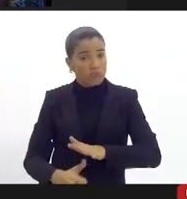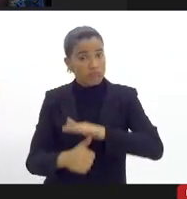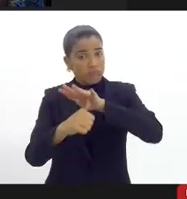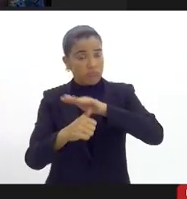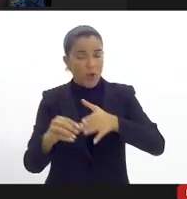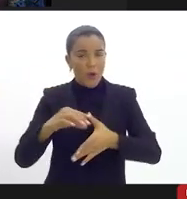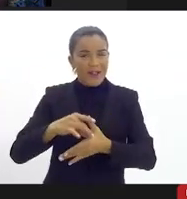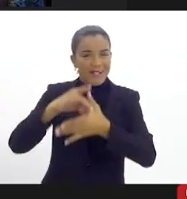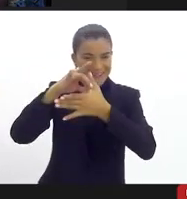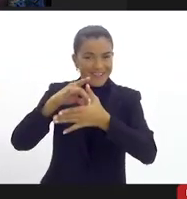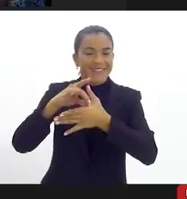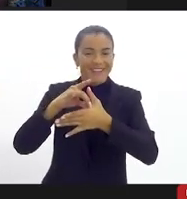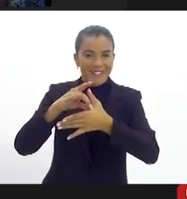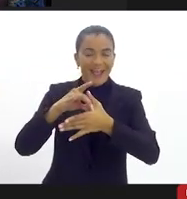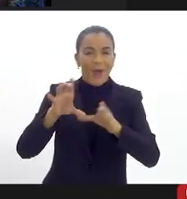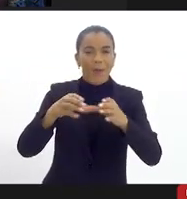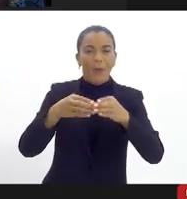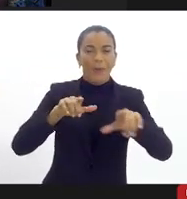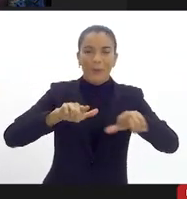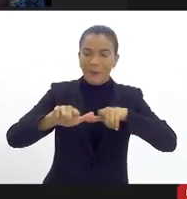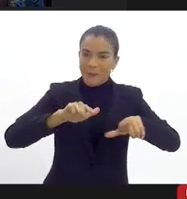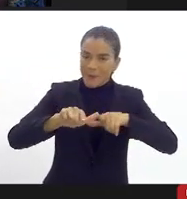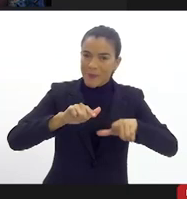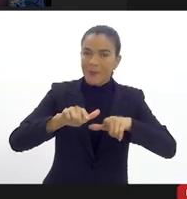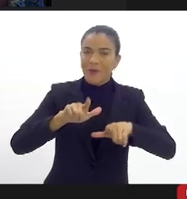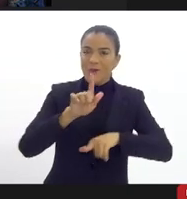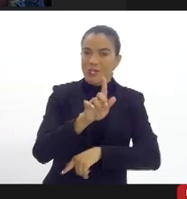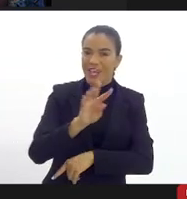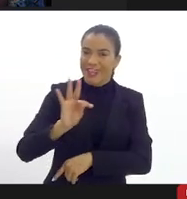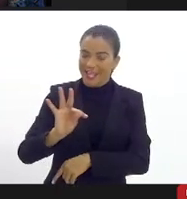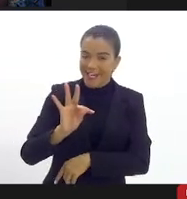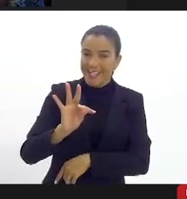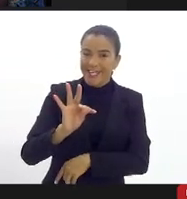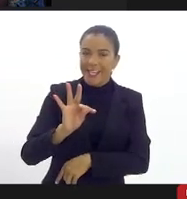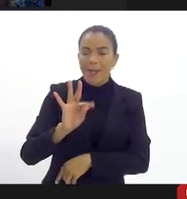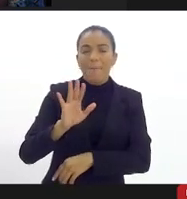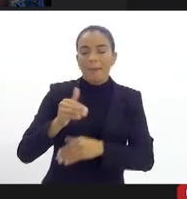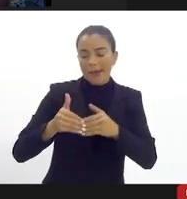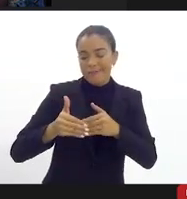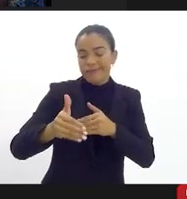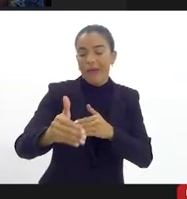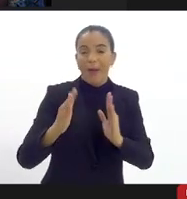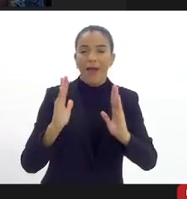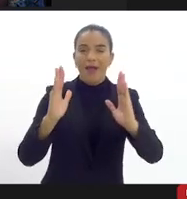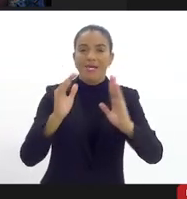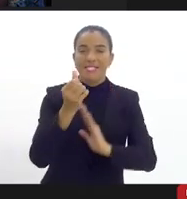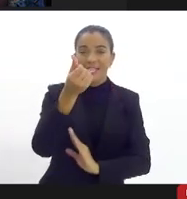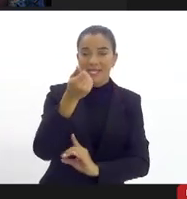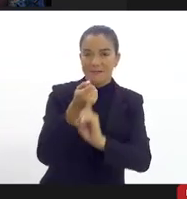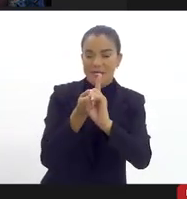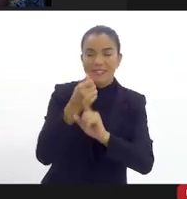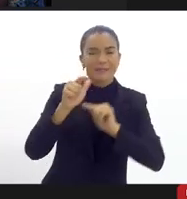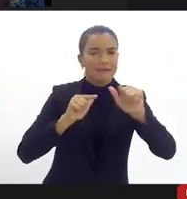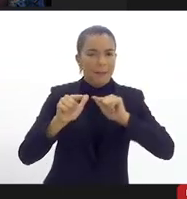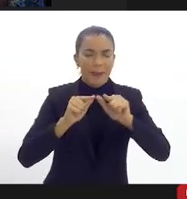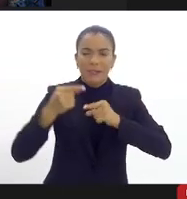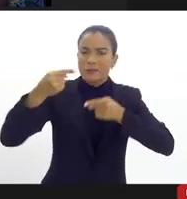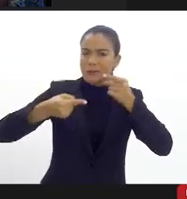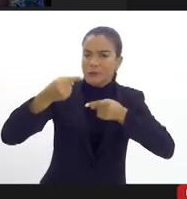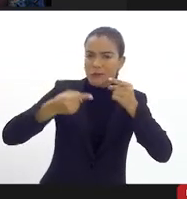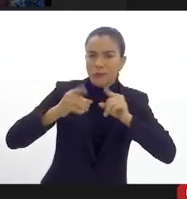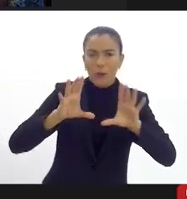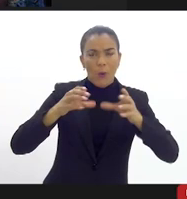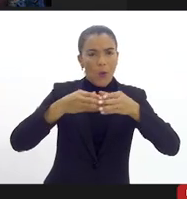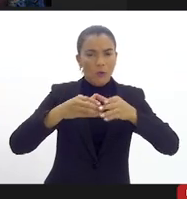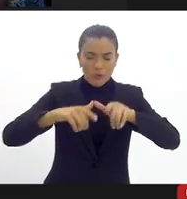grupo de trabalho onde nós estaremos nos próximos seis meses trabalhando e discutindo um